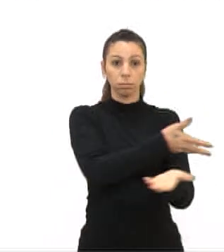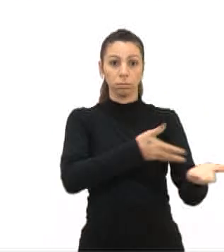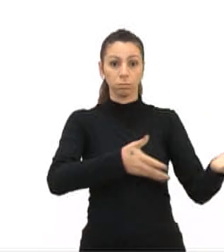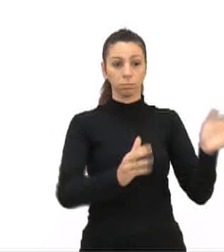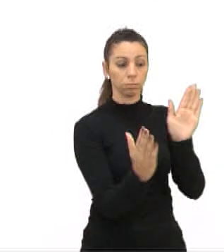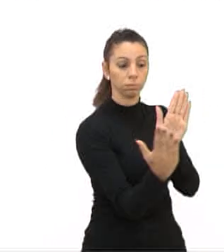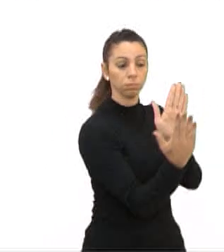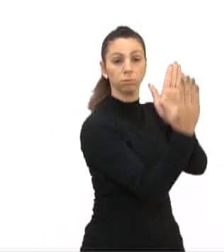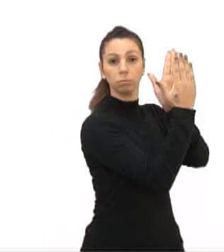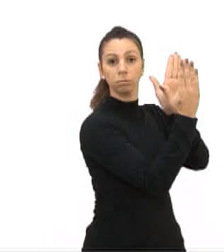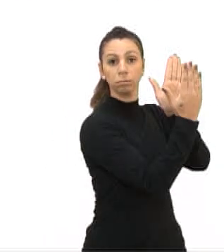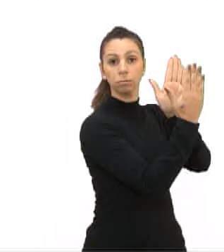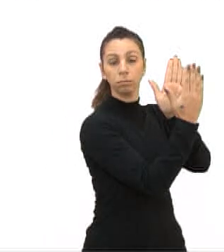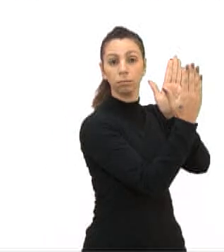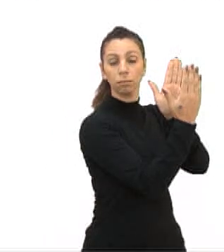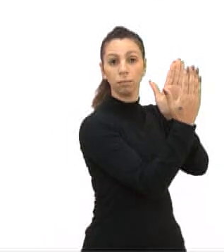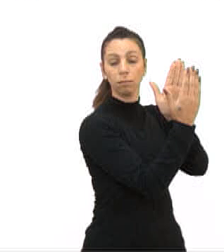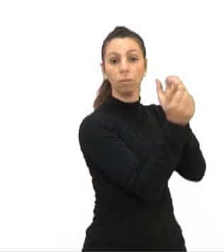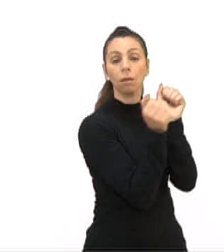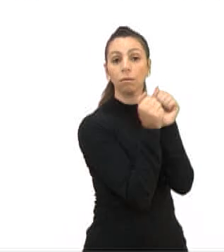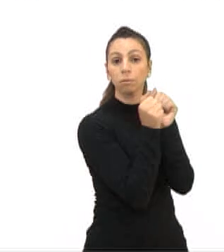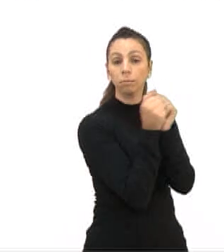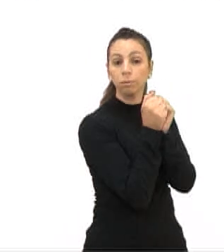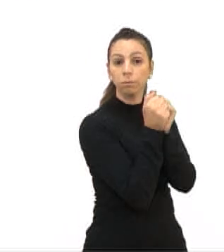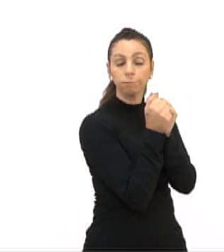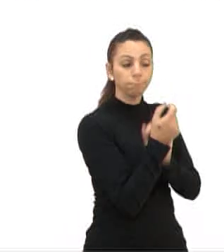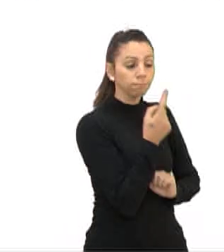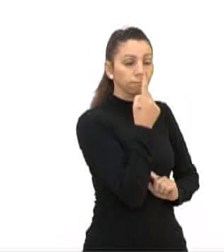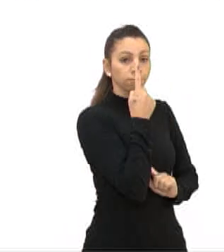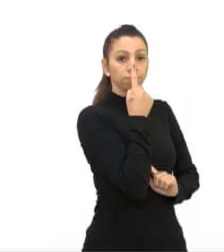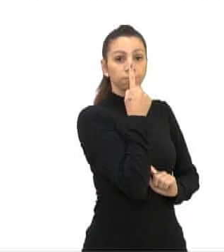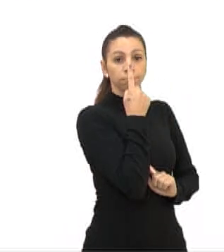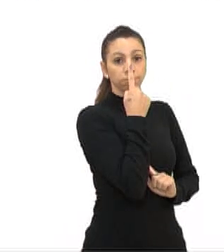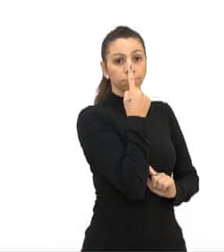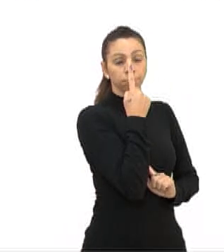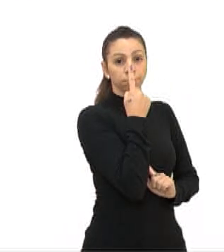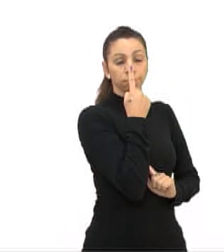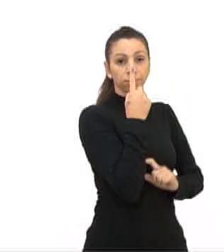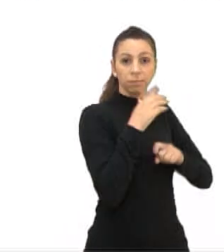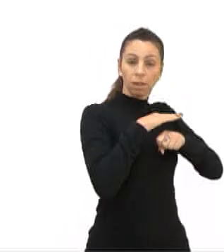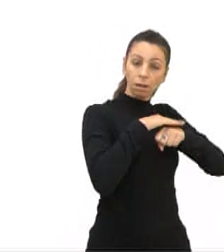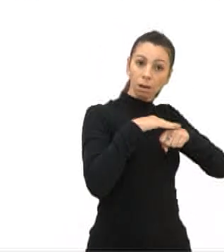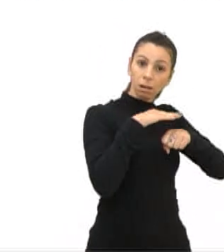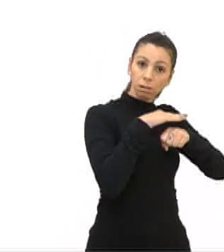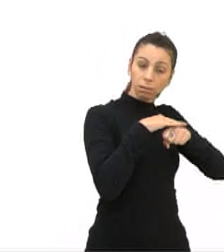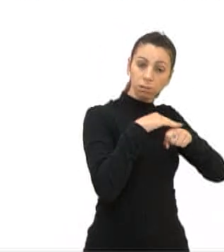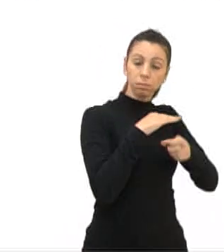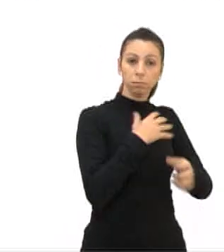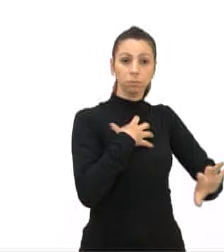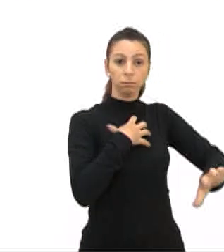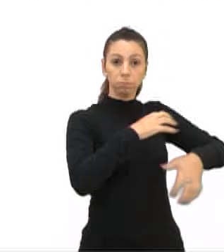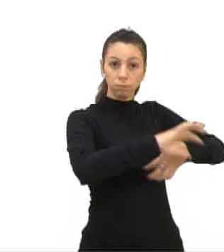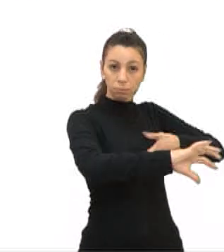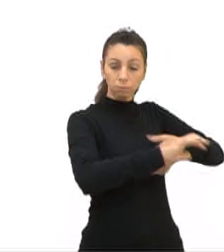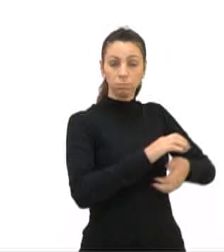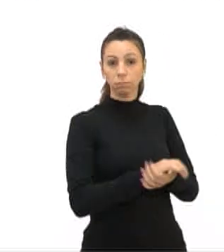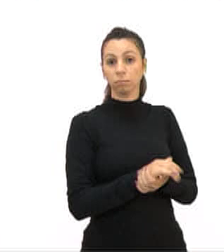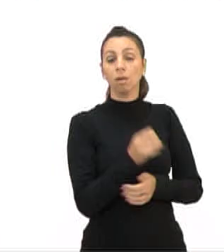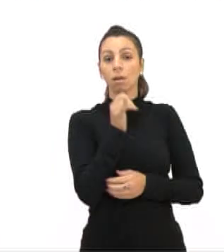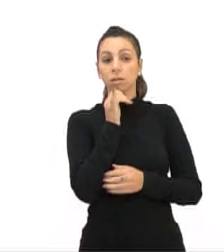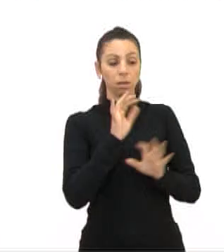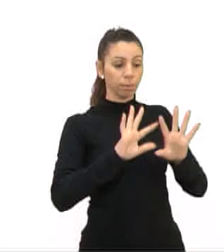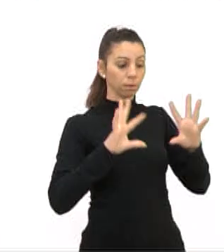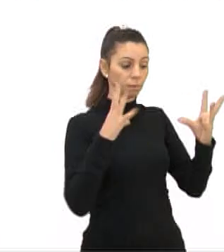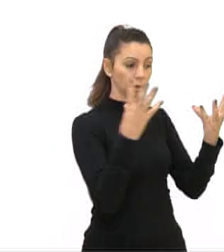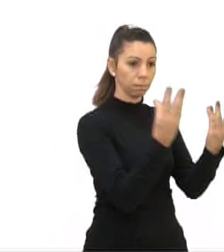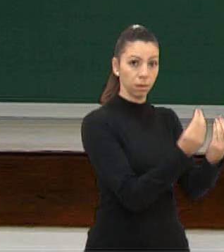face. Envolve proximidade, intimidade e afetividade. Exemplo, a família.